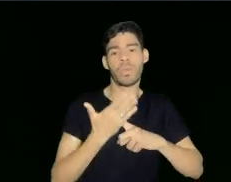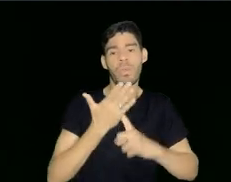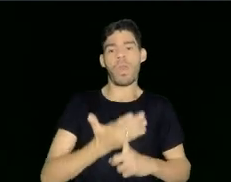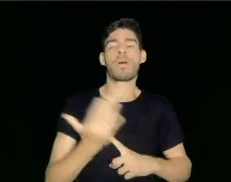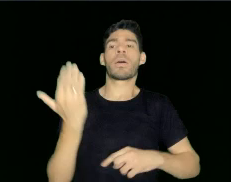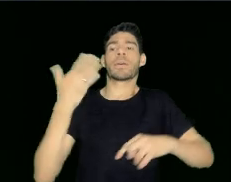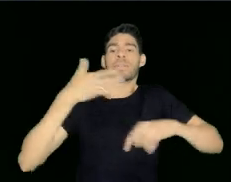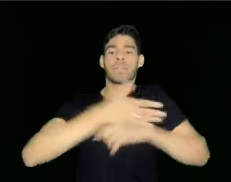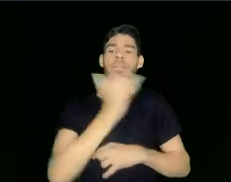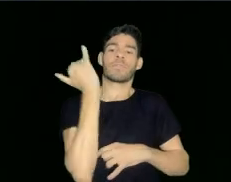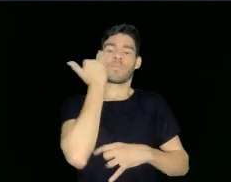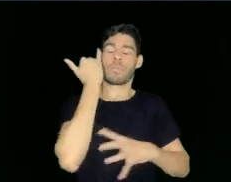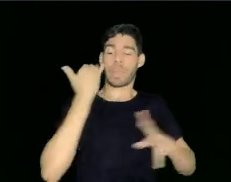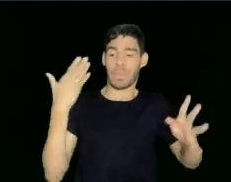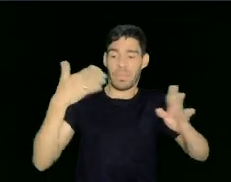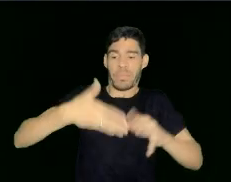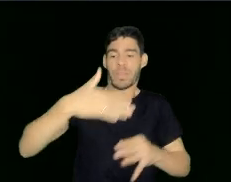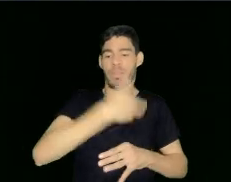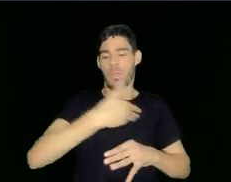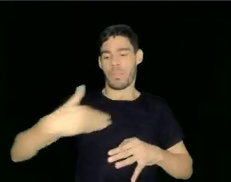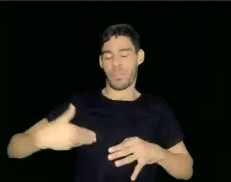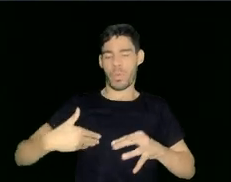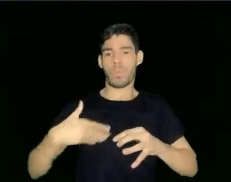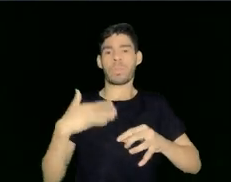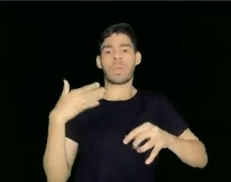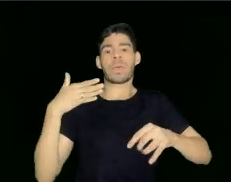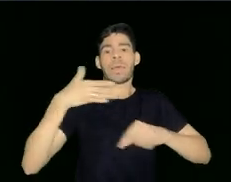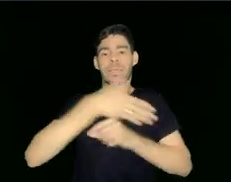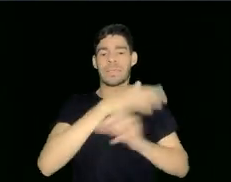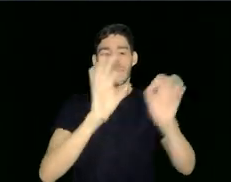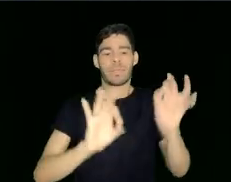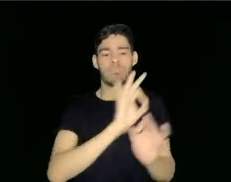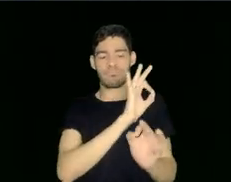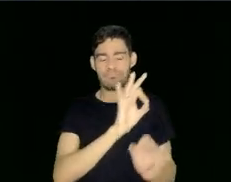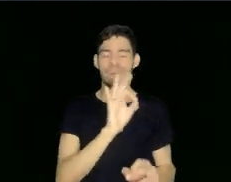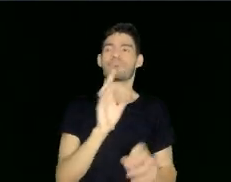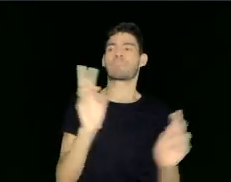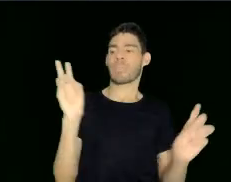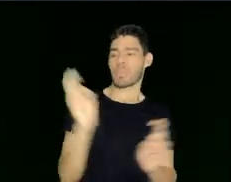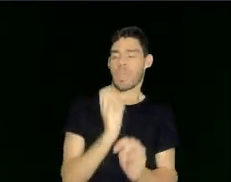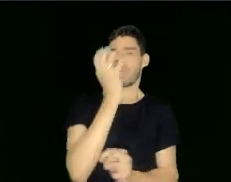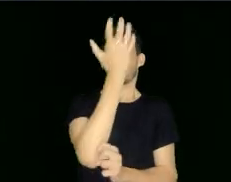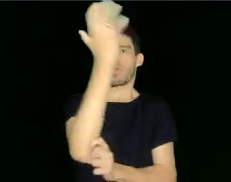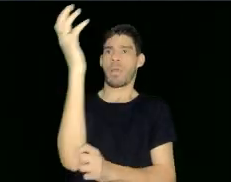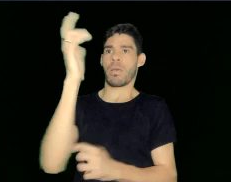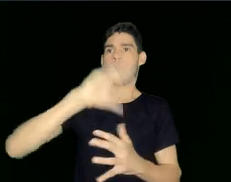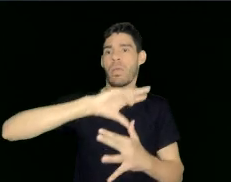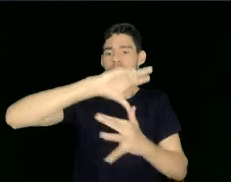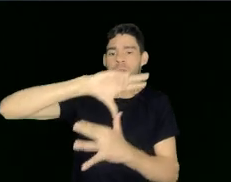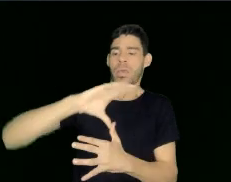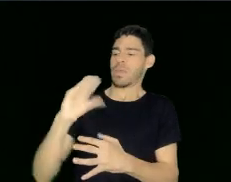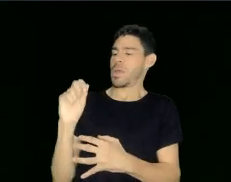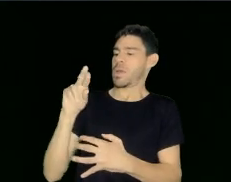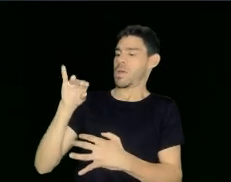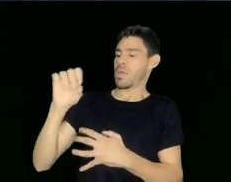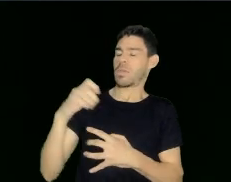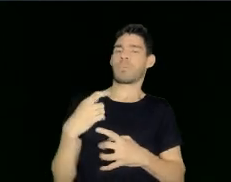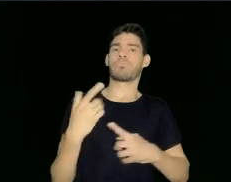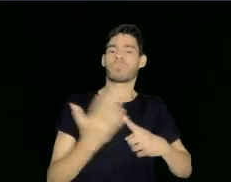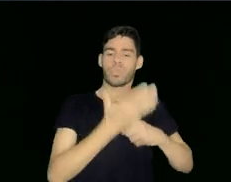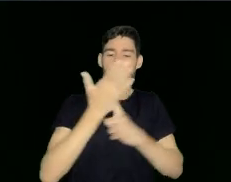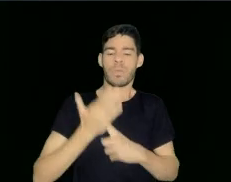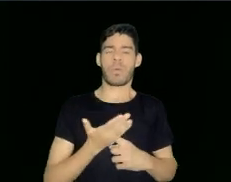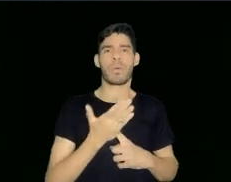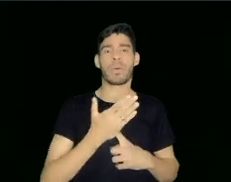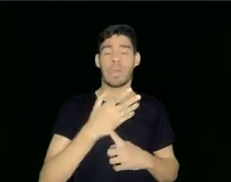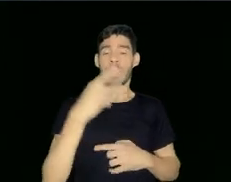acordo regional sobre acesso à informação, participação pública e acesso à justiça em assuntos ambientais na América Latina